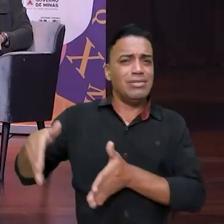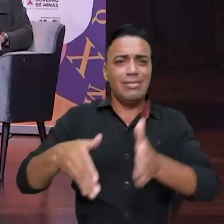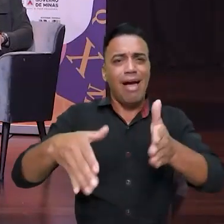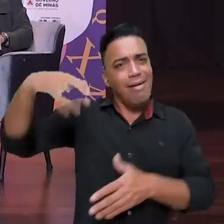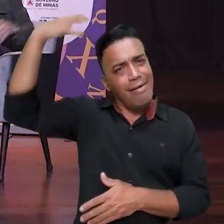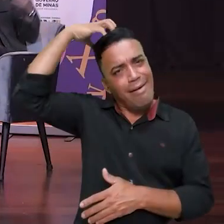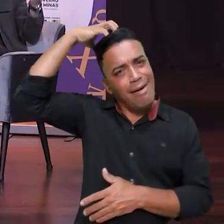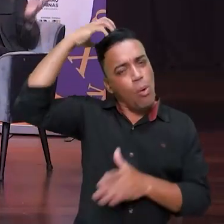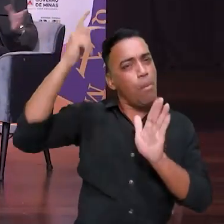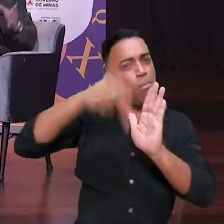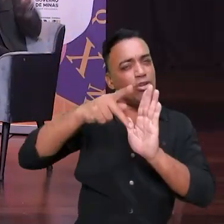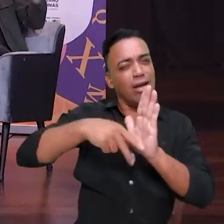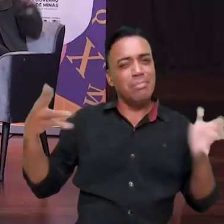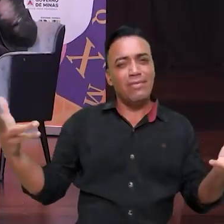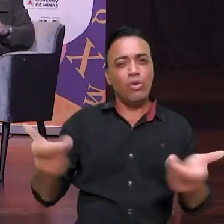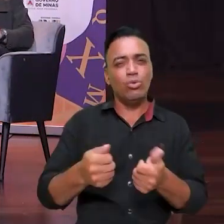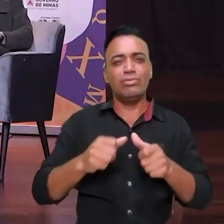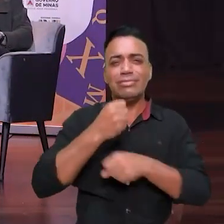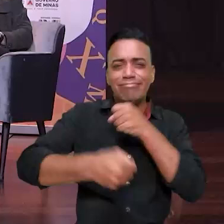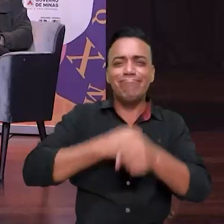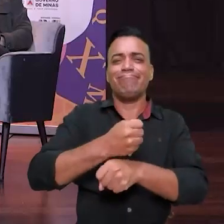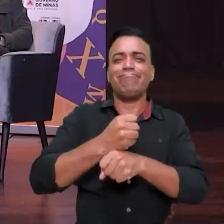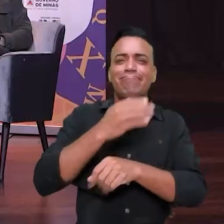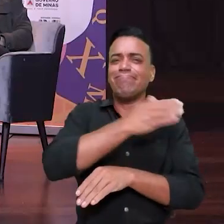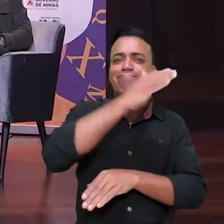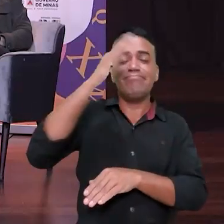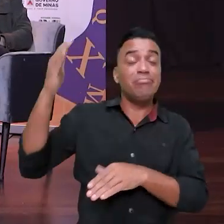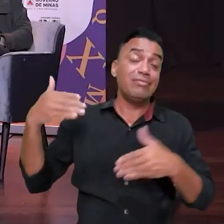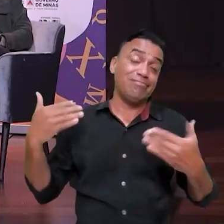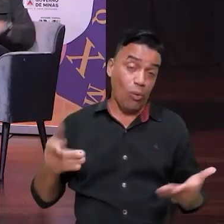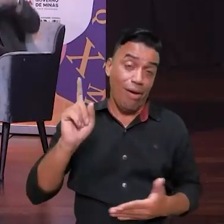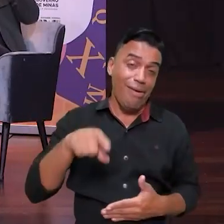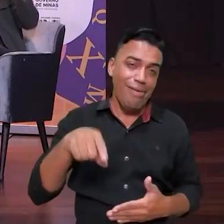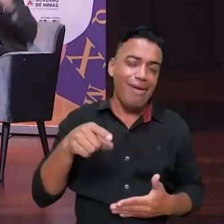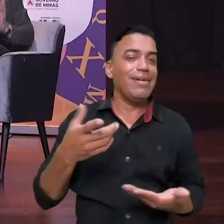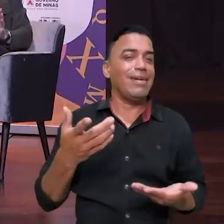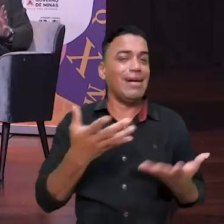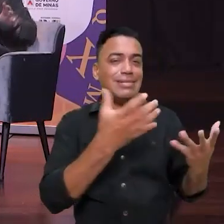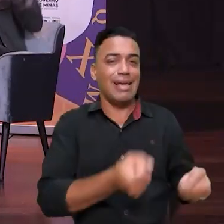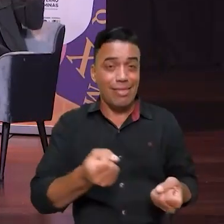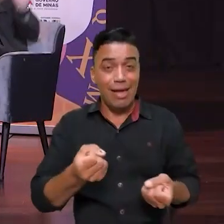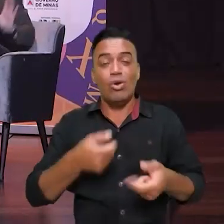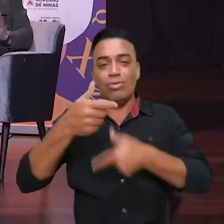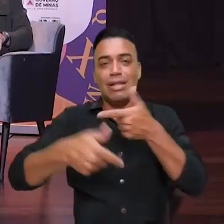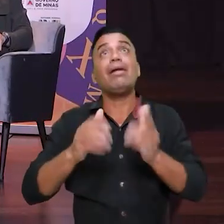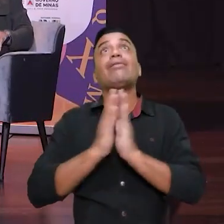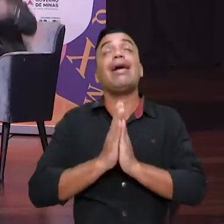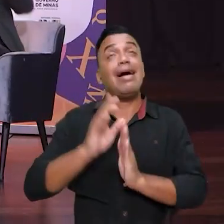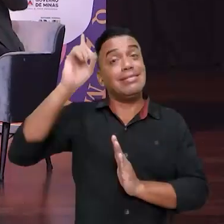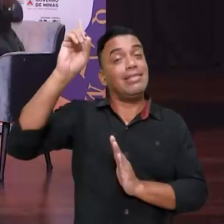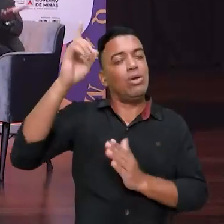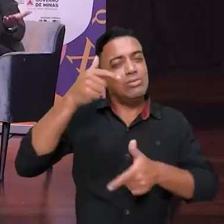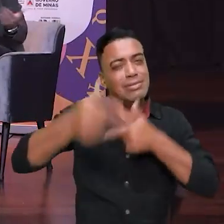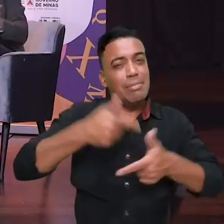E, há anos já, rodamos. Então, Vitor, é isso. Enfim, aceitando trabalhos, mas graças a Deus trabalhando